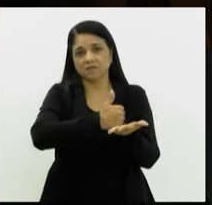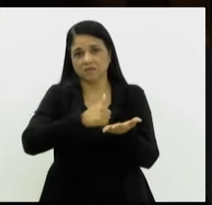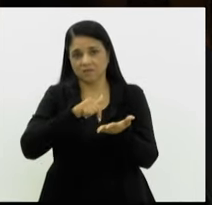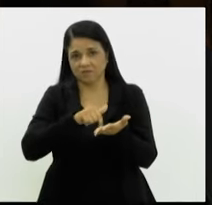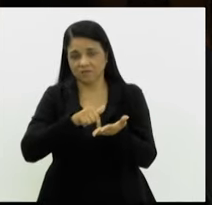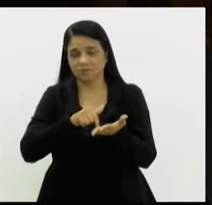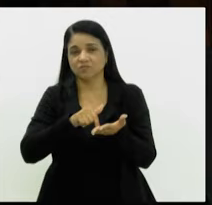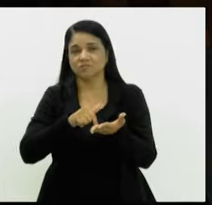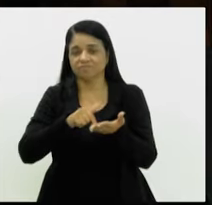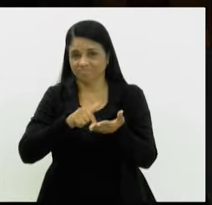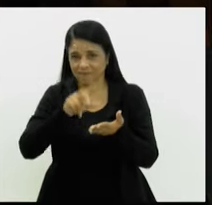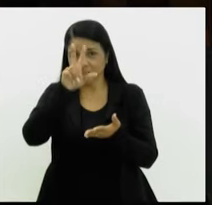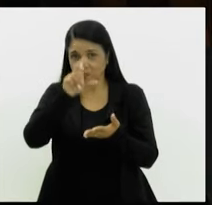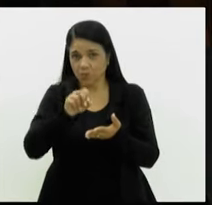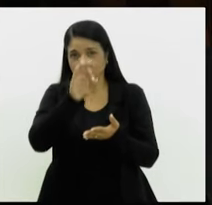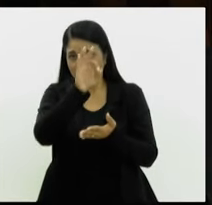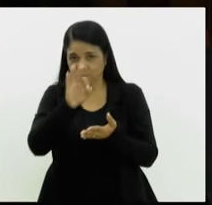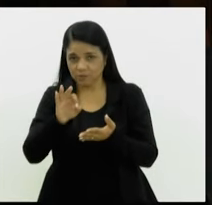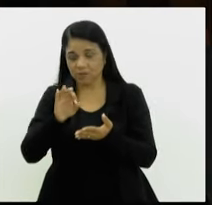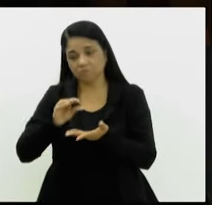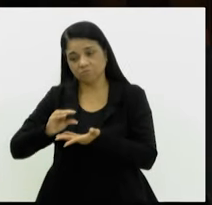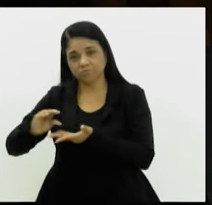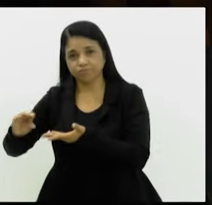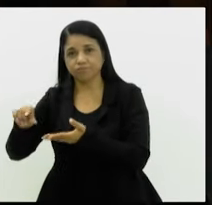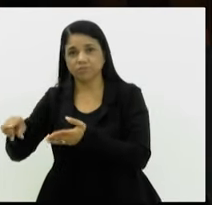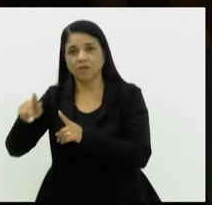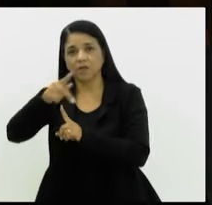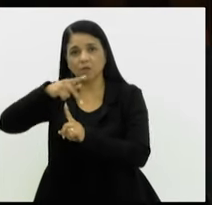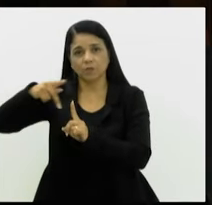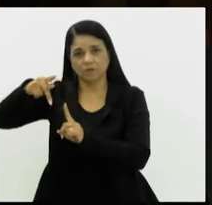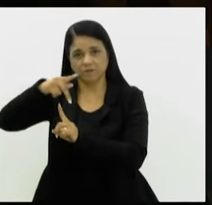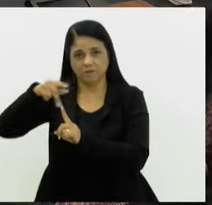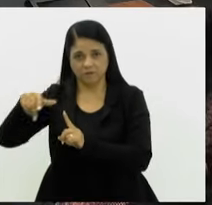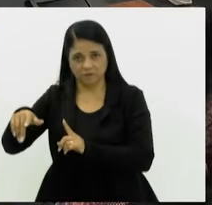receitas permanecerem na sua destinação do Rio Previdência.